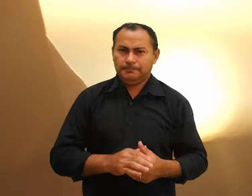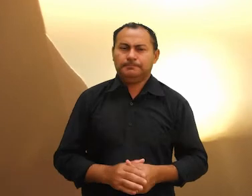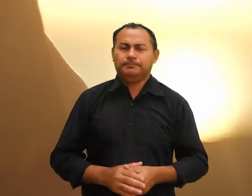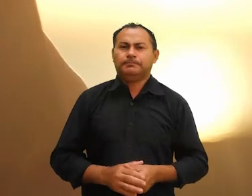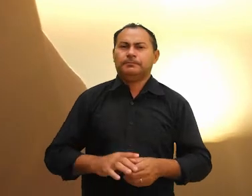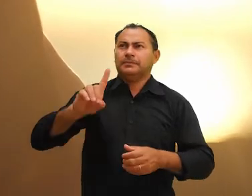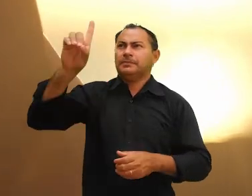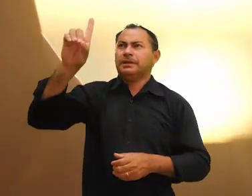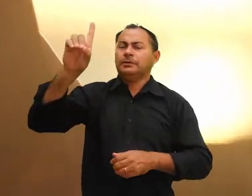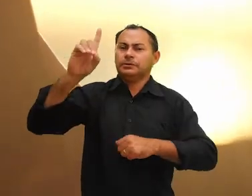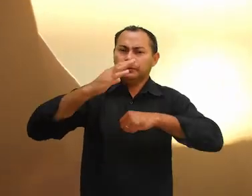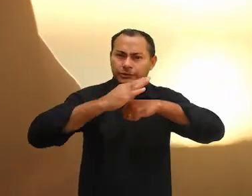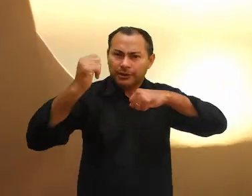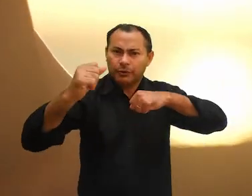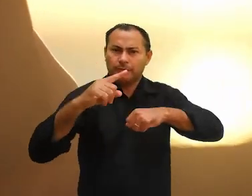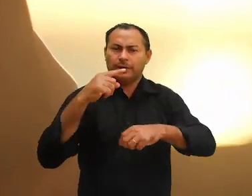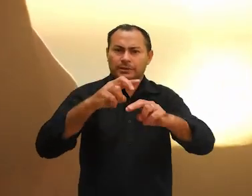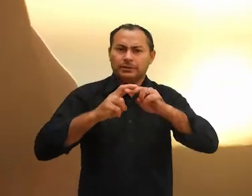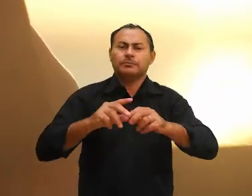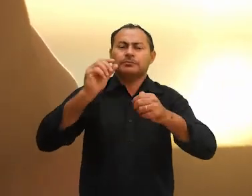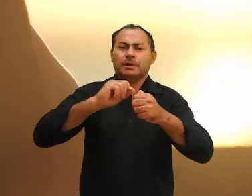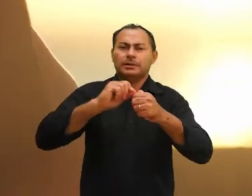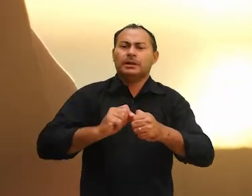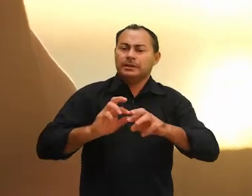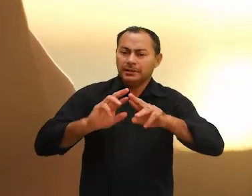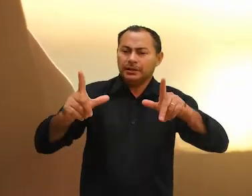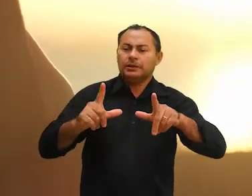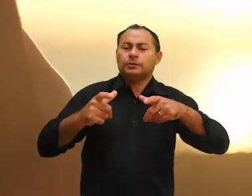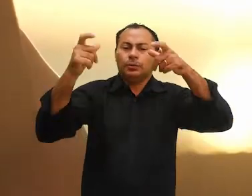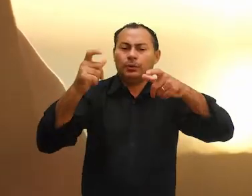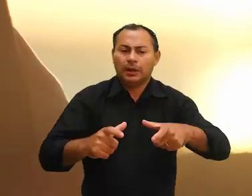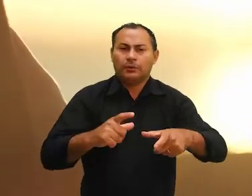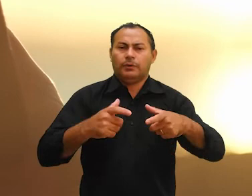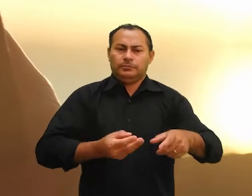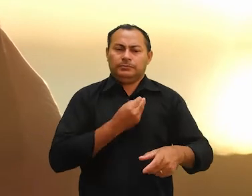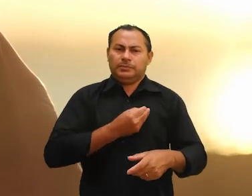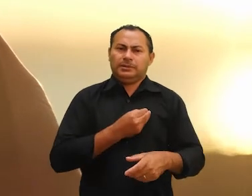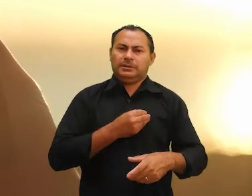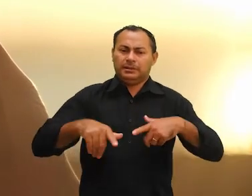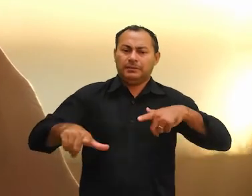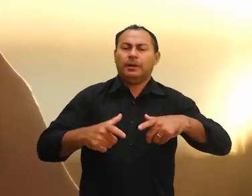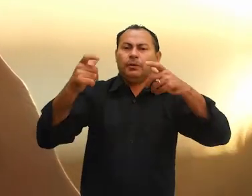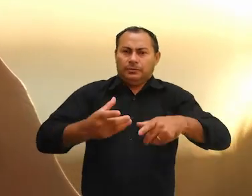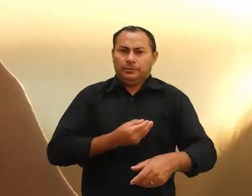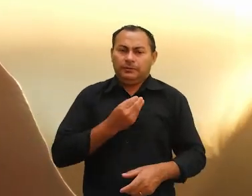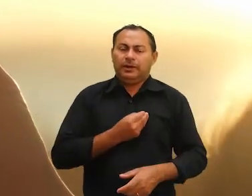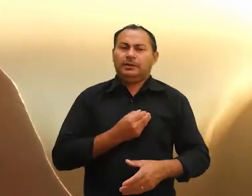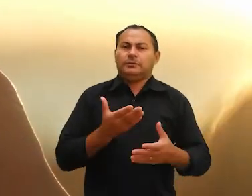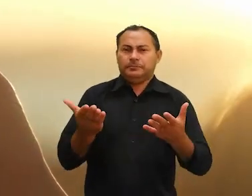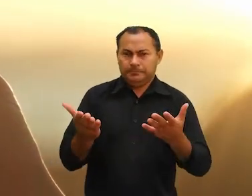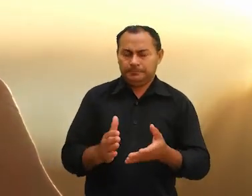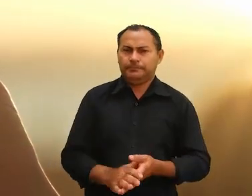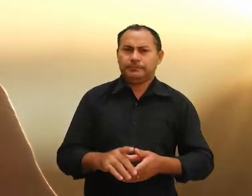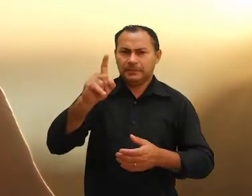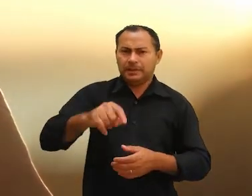vivemos Deus nos chamou para isso para fazermos diferença no lugar onde estamos trabalhando no lugar onde estamos